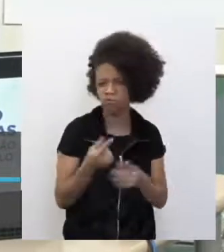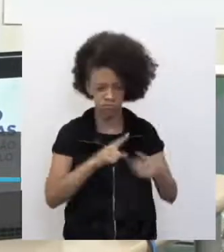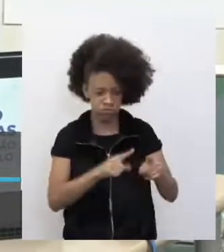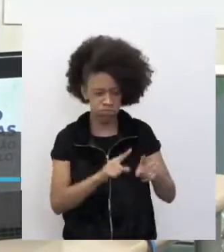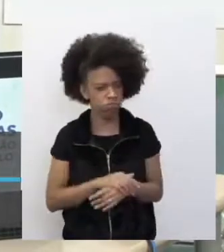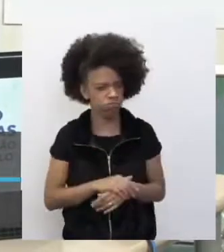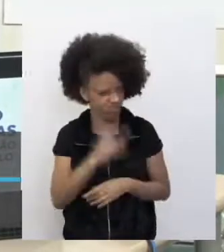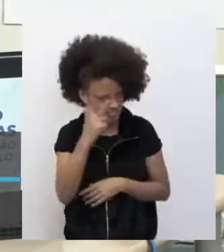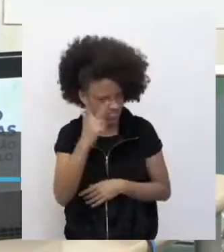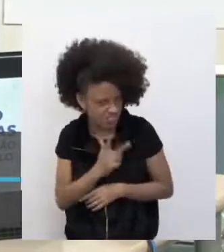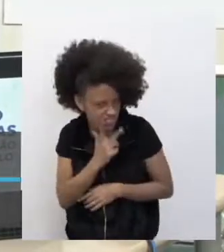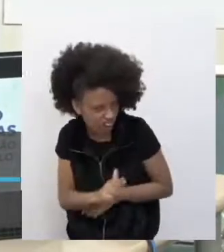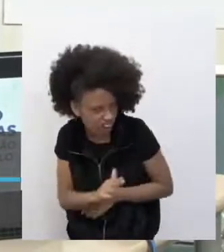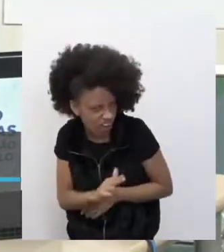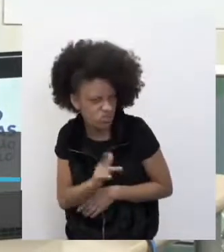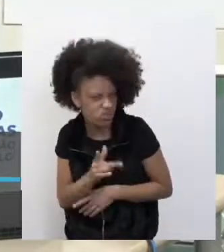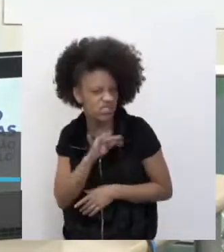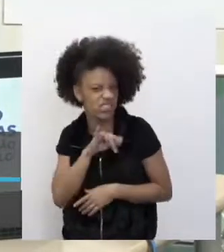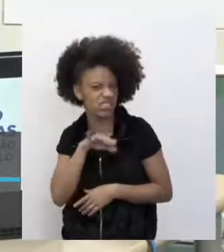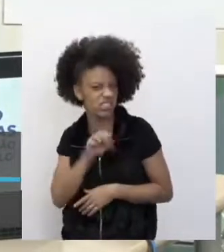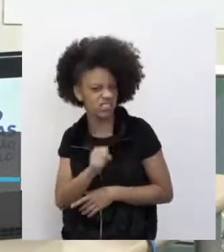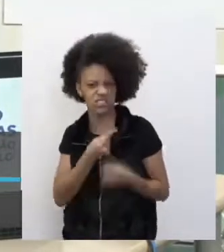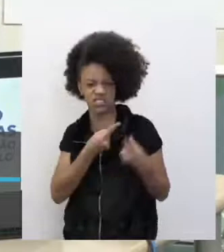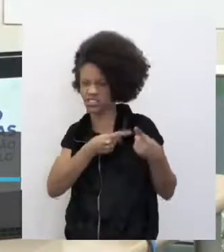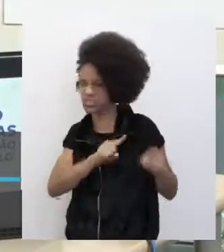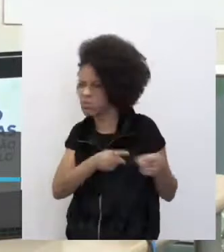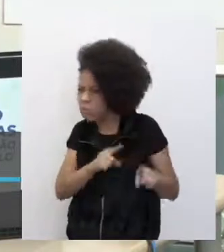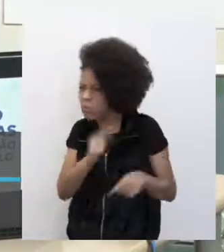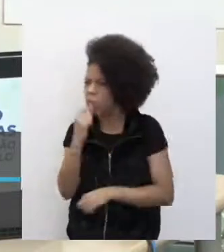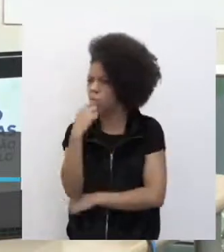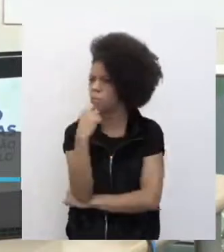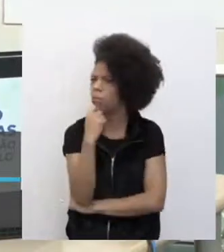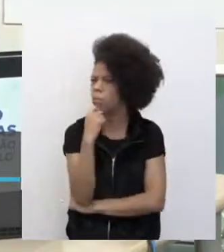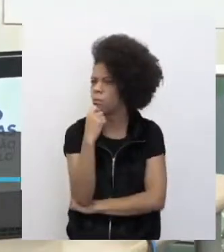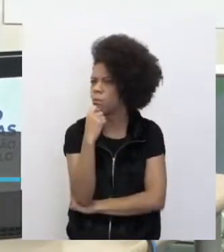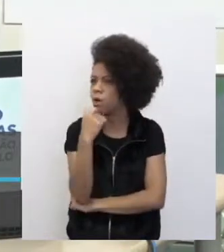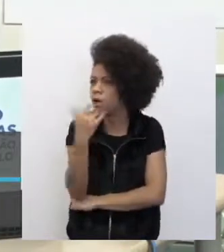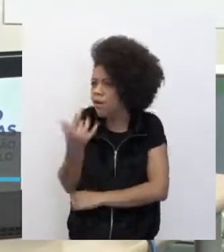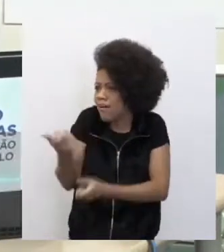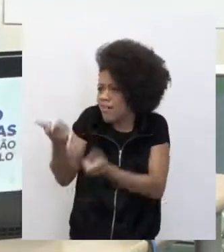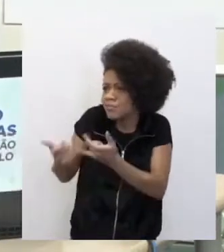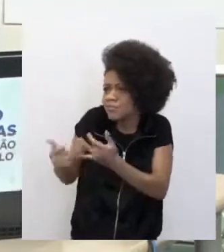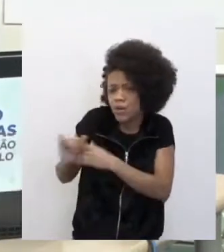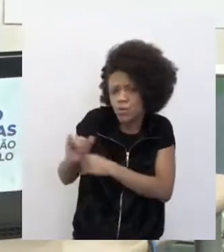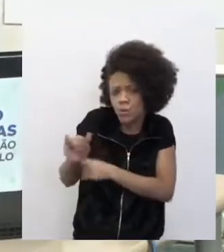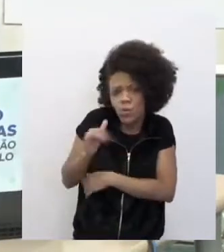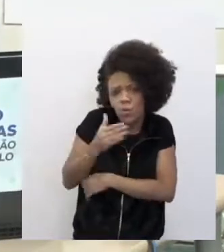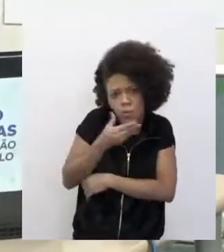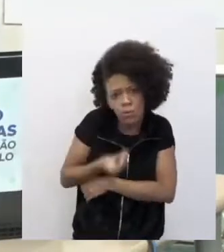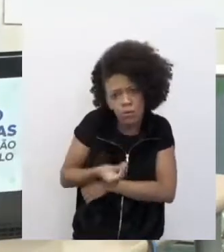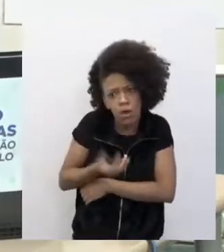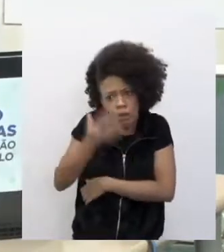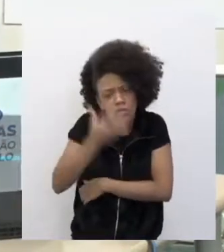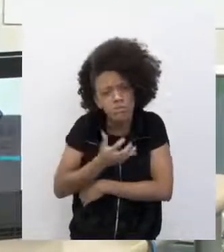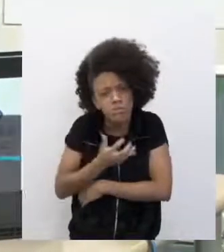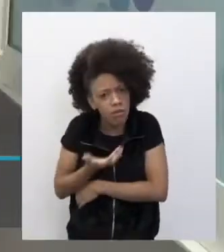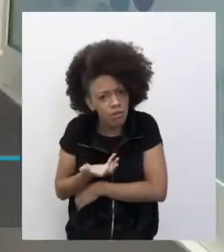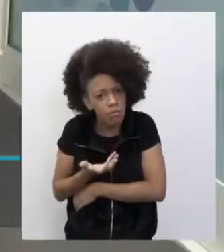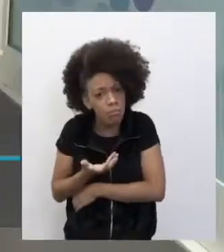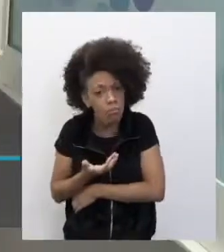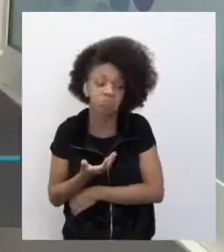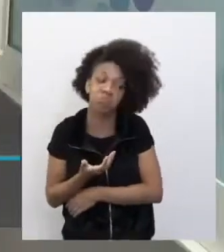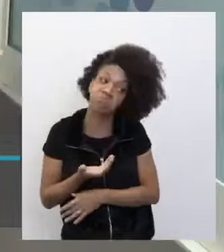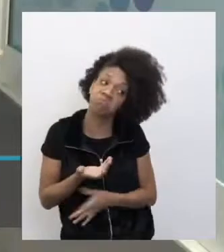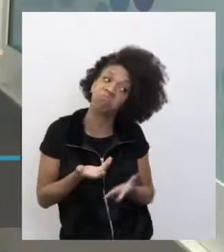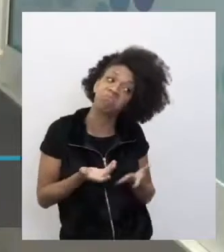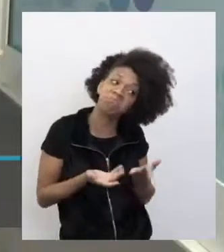acham que a Thaís quis ironizar? Ela estava falando do irmão dela, era uma questão séria, você não acha, Ed? Sim, mas a